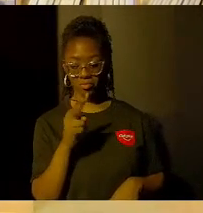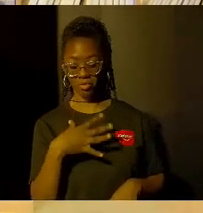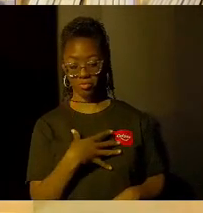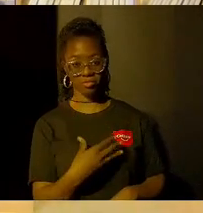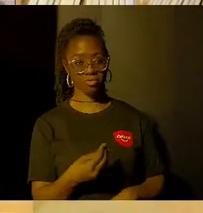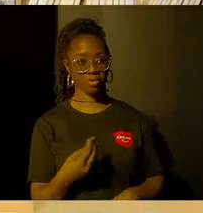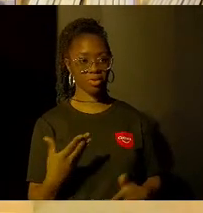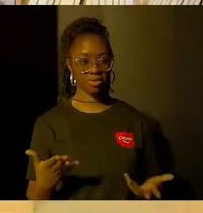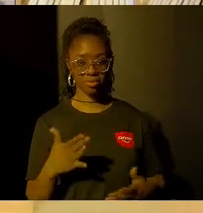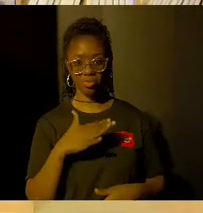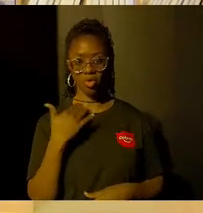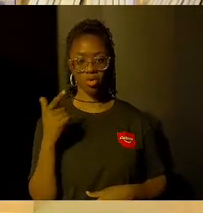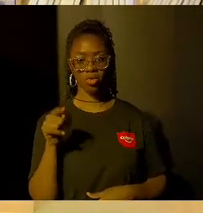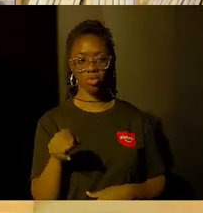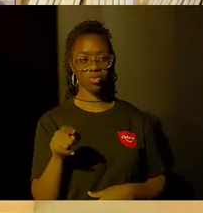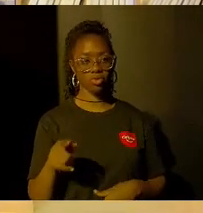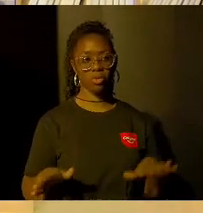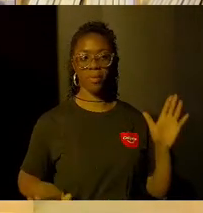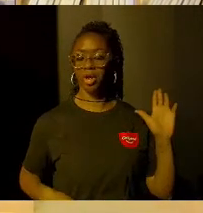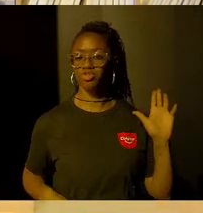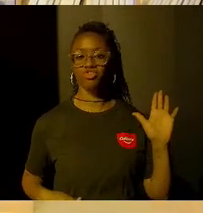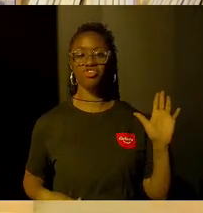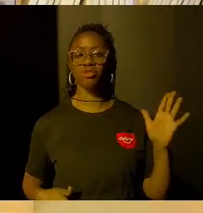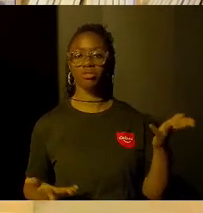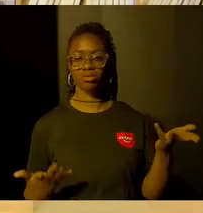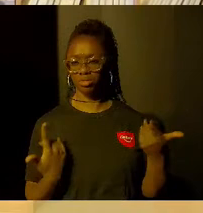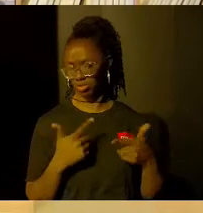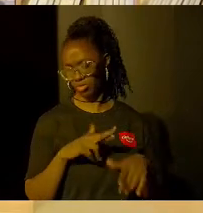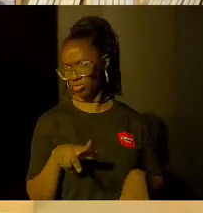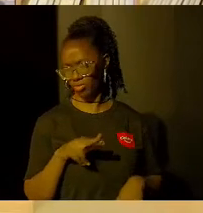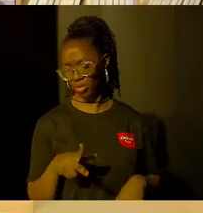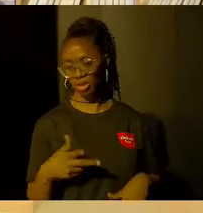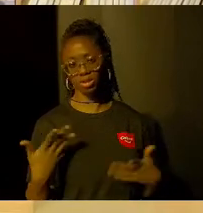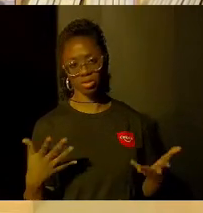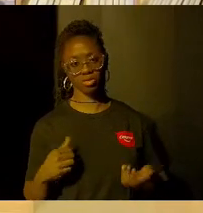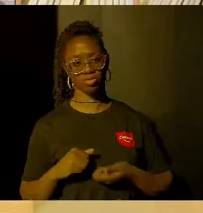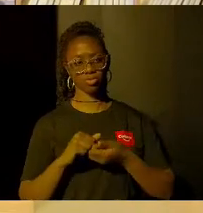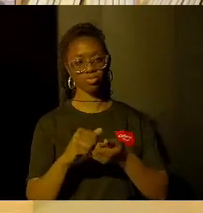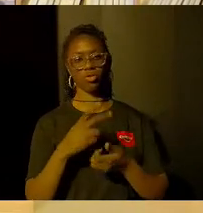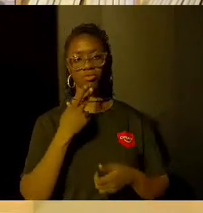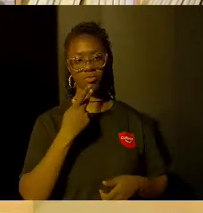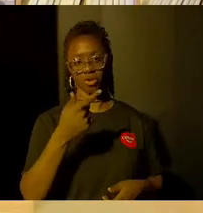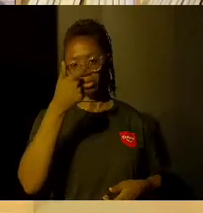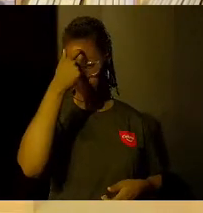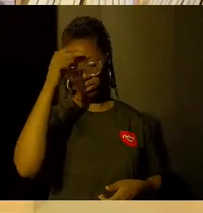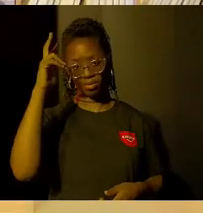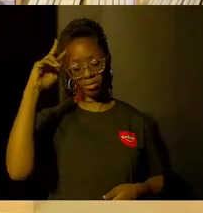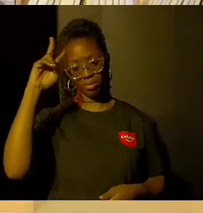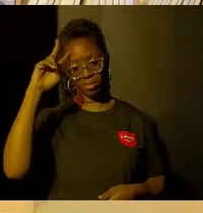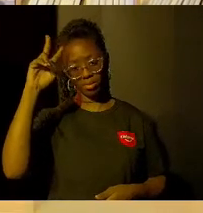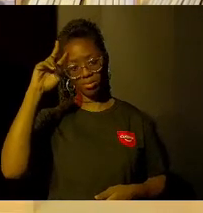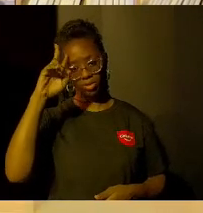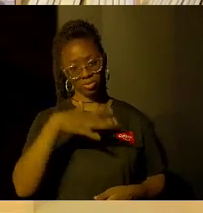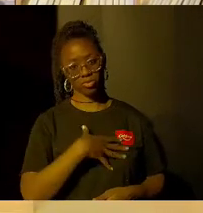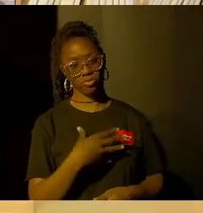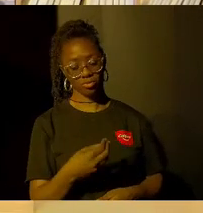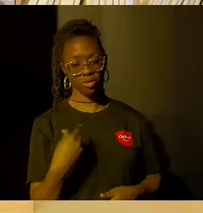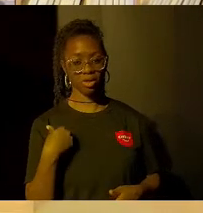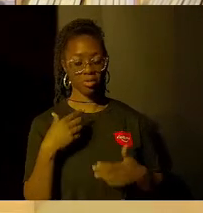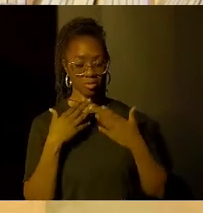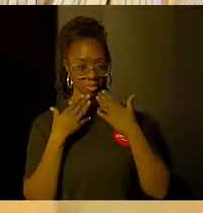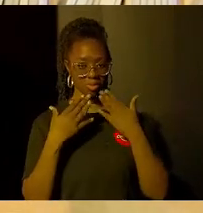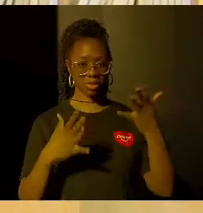como como bandidos e essas mães se juntam para falar da memória dos seus filhos e aí eu chego para